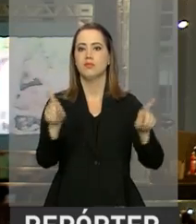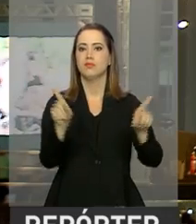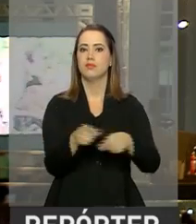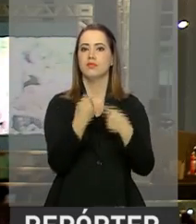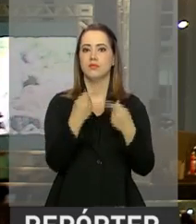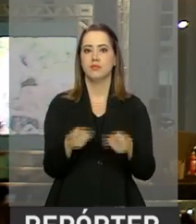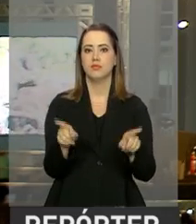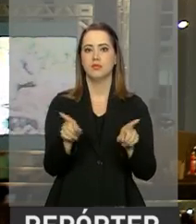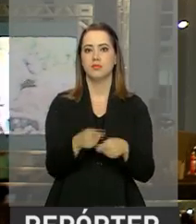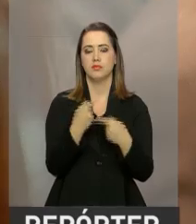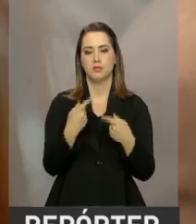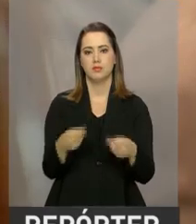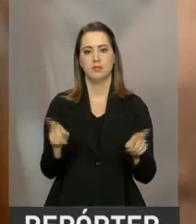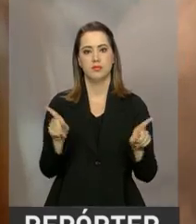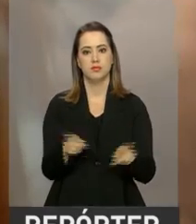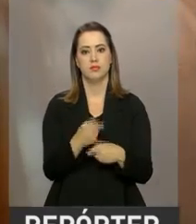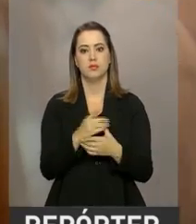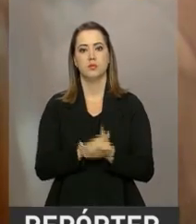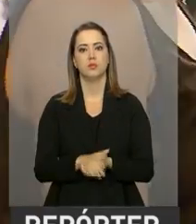Independência.